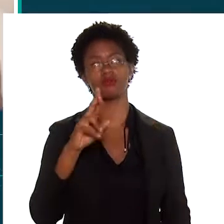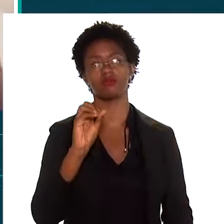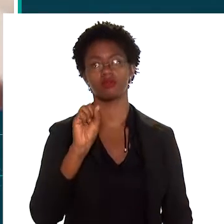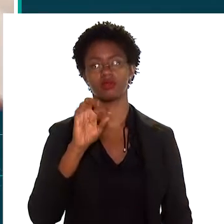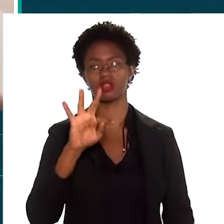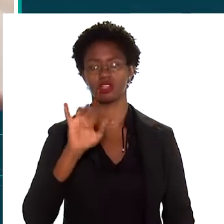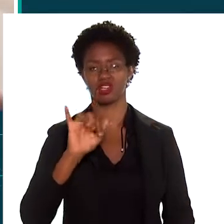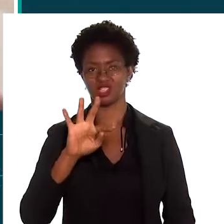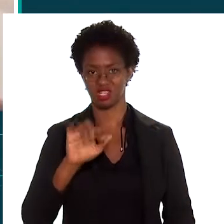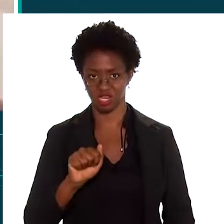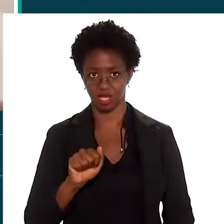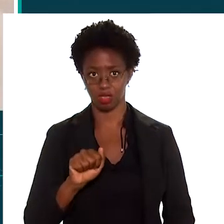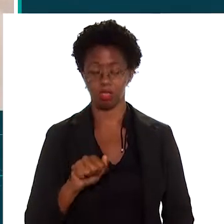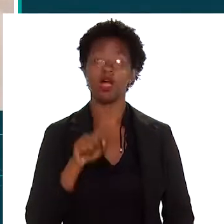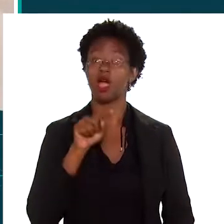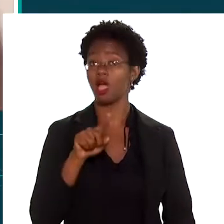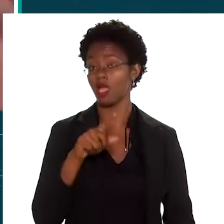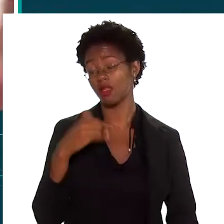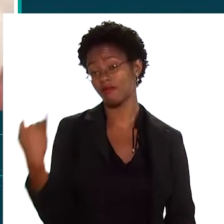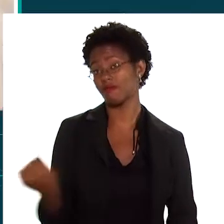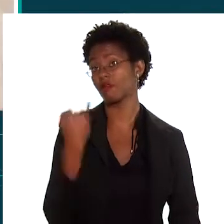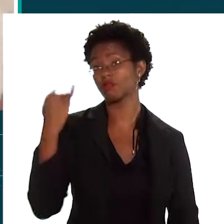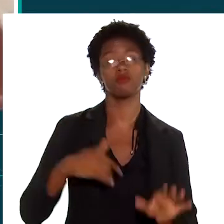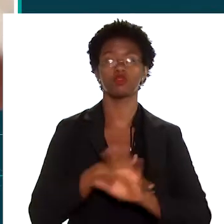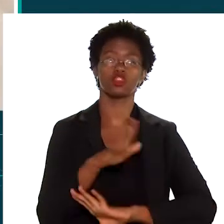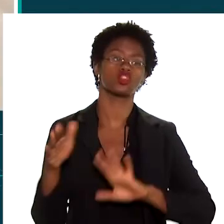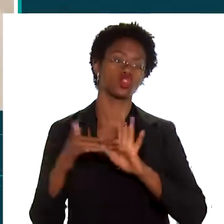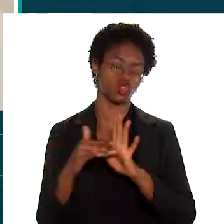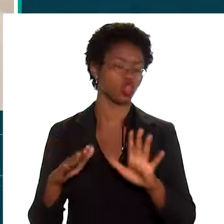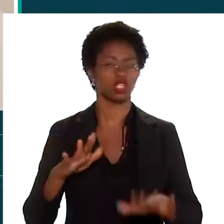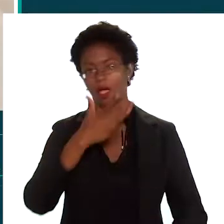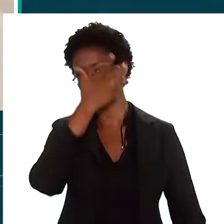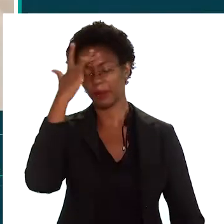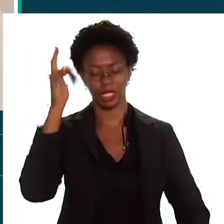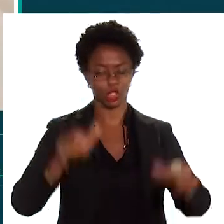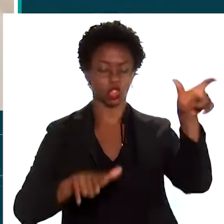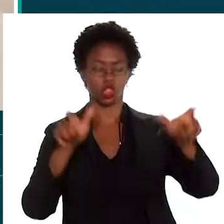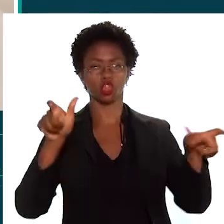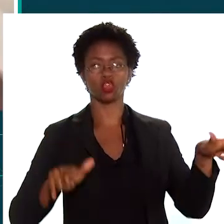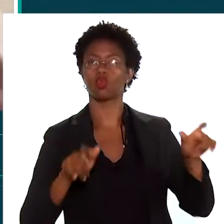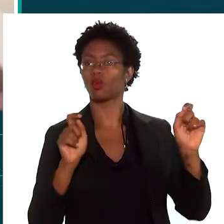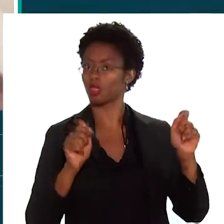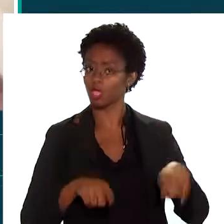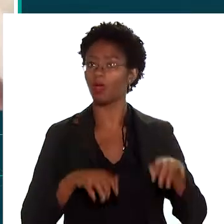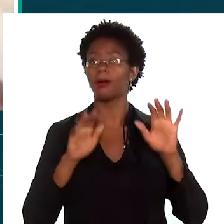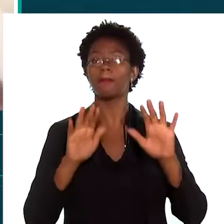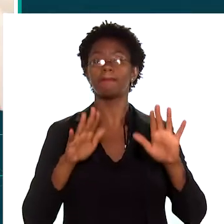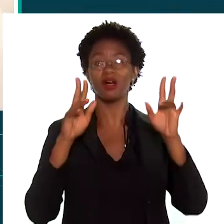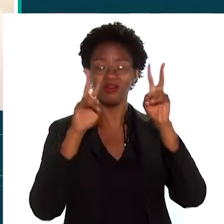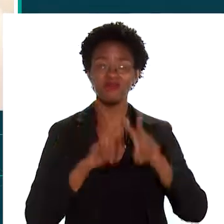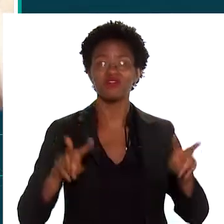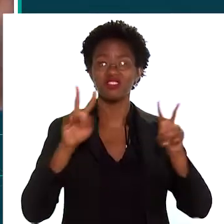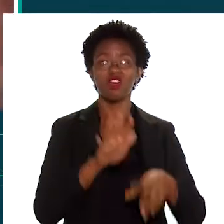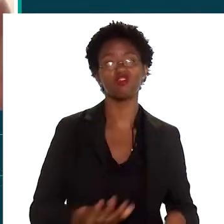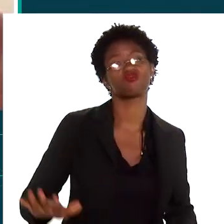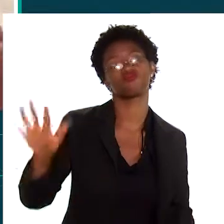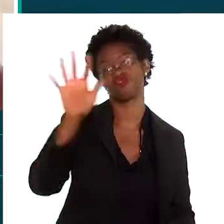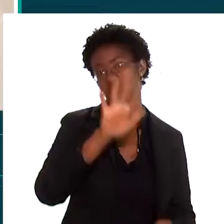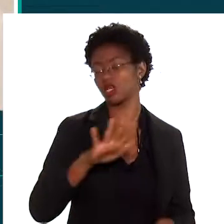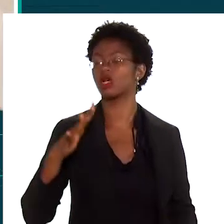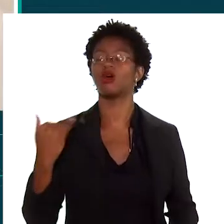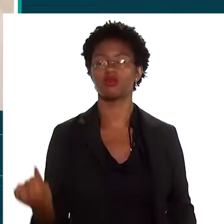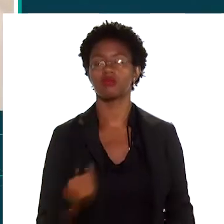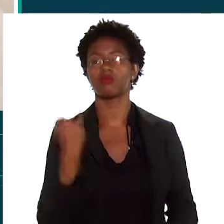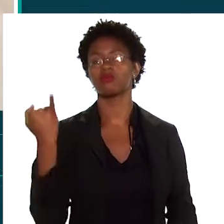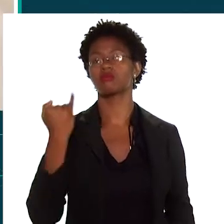próstata. As medidas saudáveis são importantes para todos os indivíduos e para uma visão global,